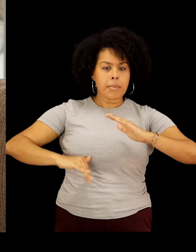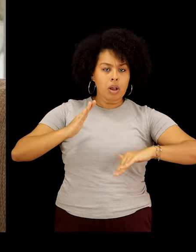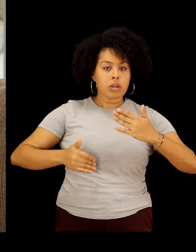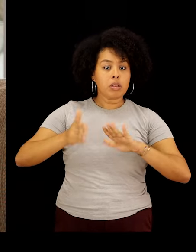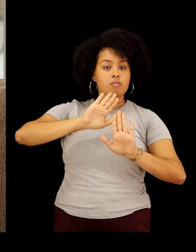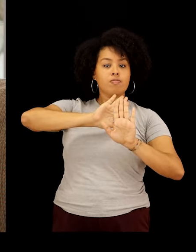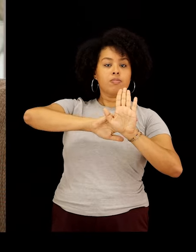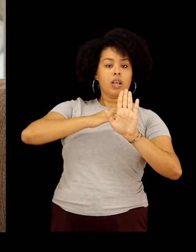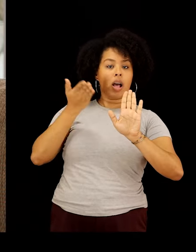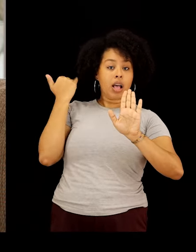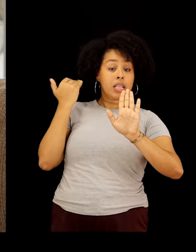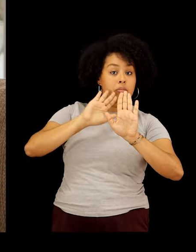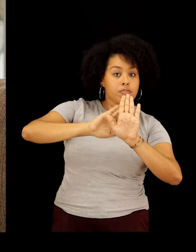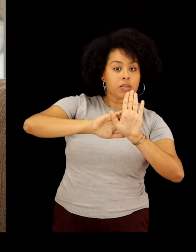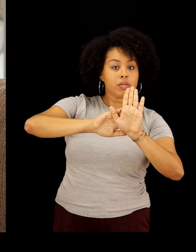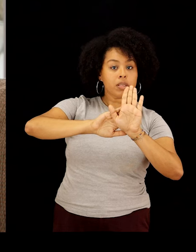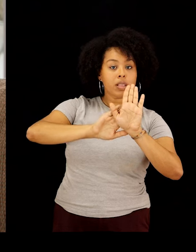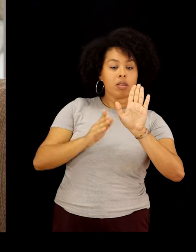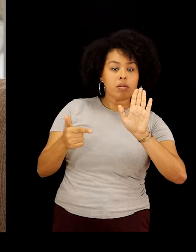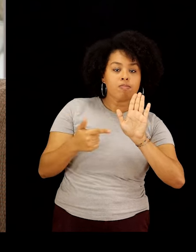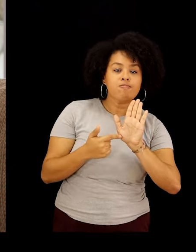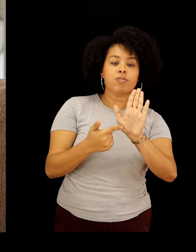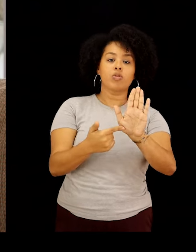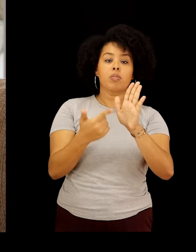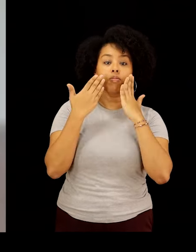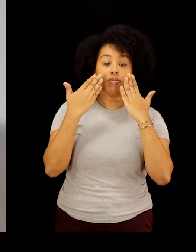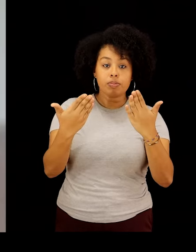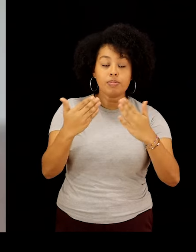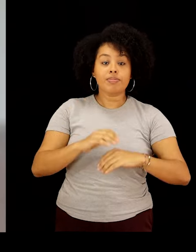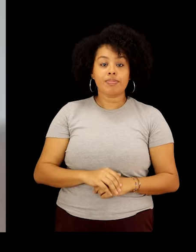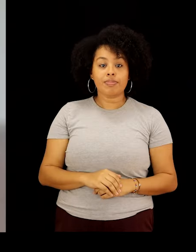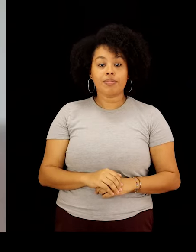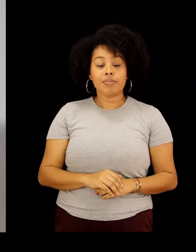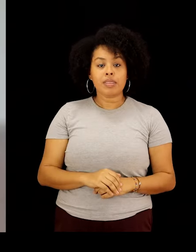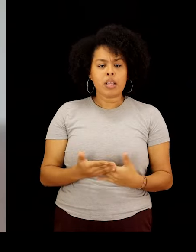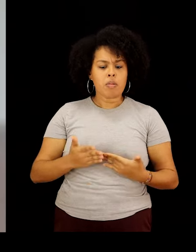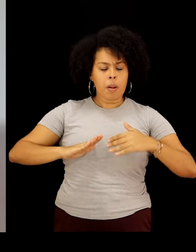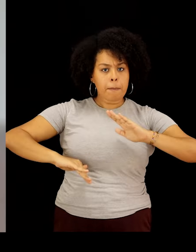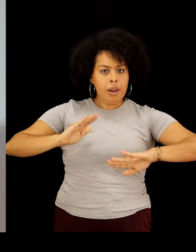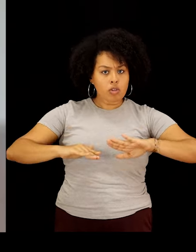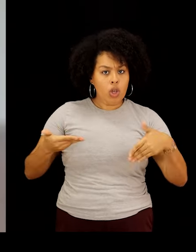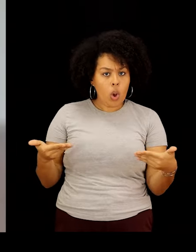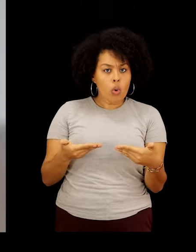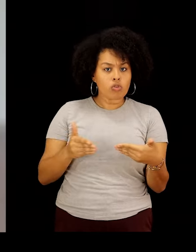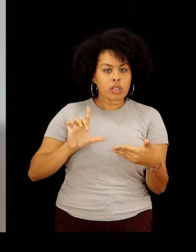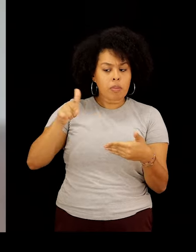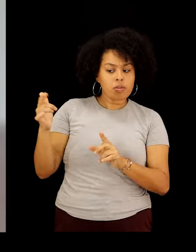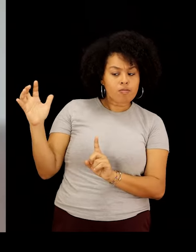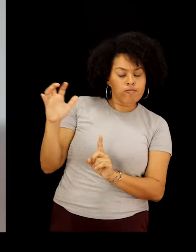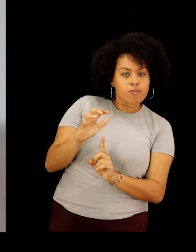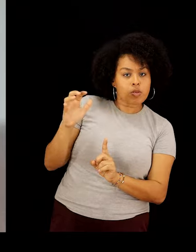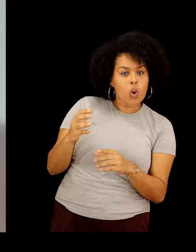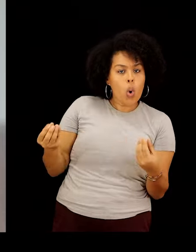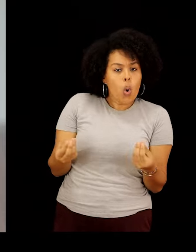ele tirou de trás do palco e botou na frente. Então, assim, a percussão hoje, depois de Naná,